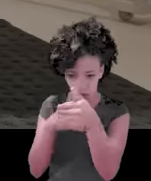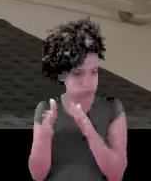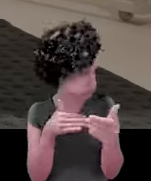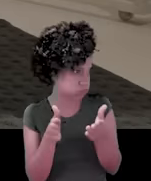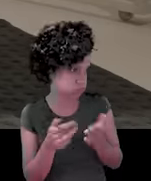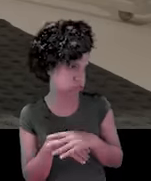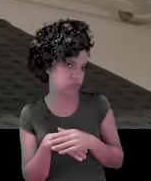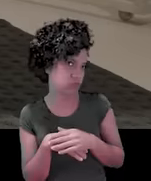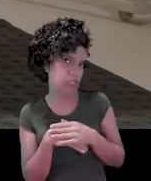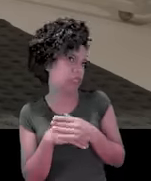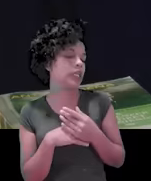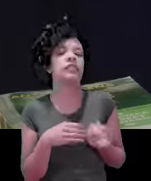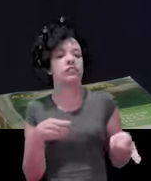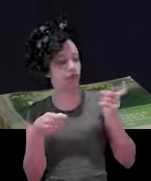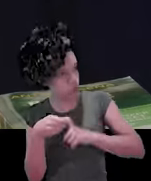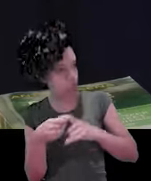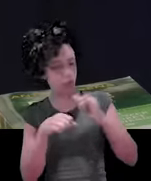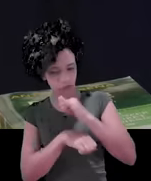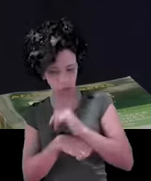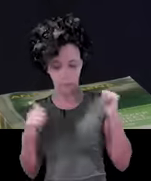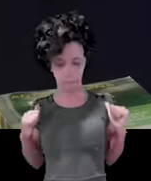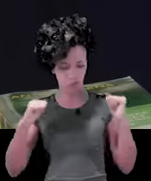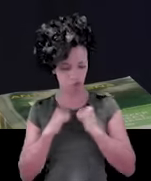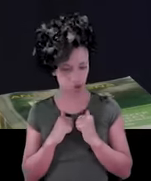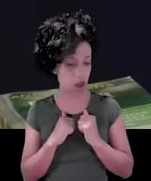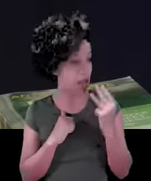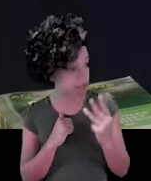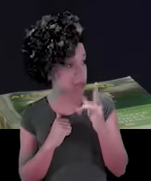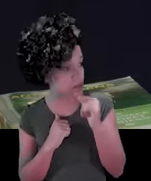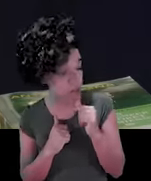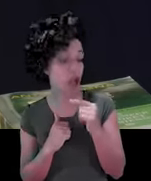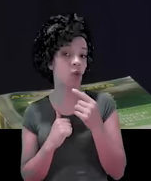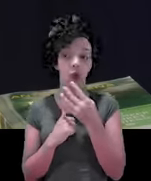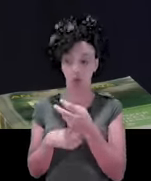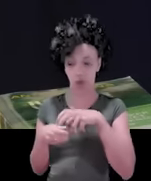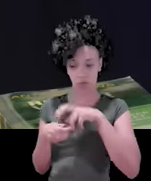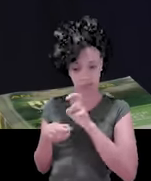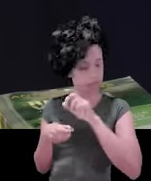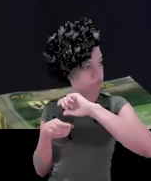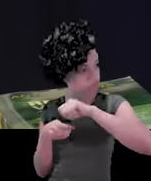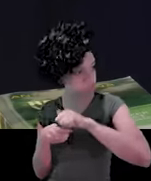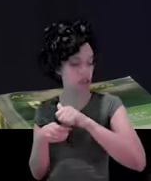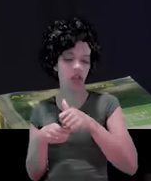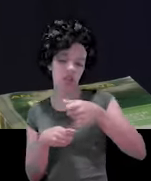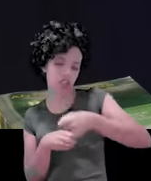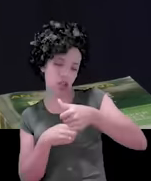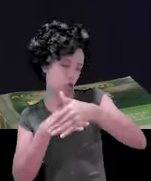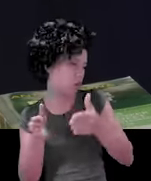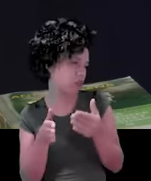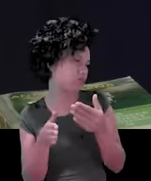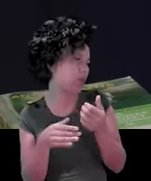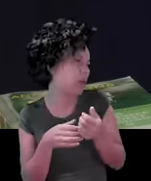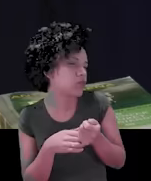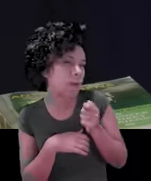coisa eu creio de novo avião lá eu peguei minha mochila tem garrafa de água 4 latas de refrigerante uma sacola que tinha os 12